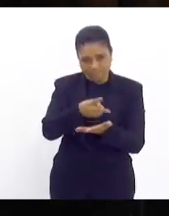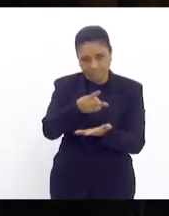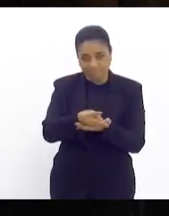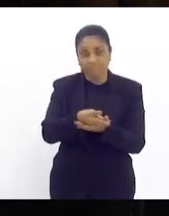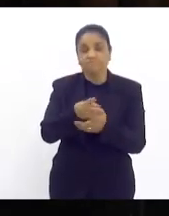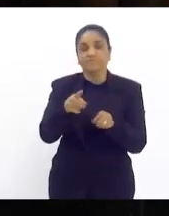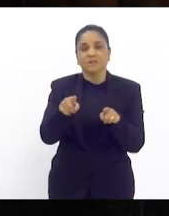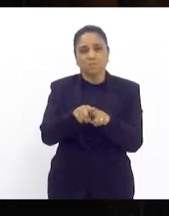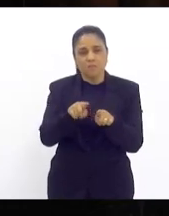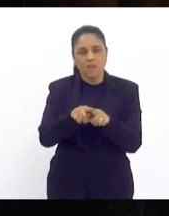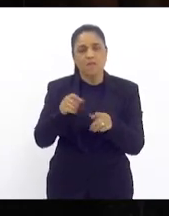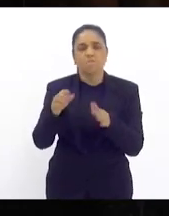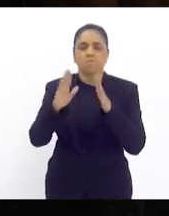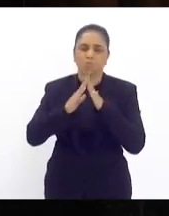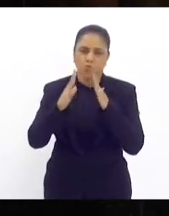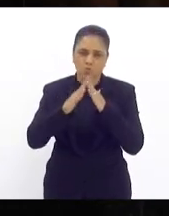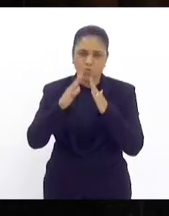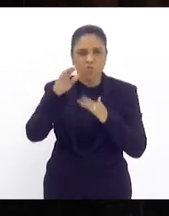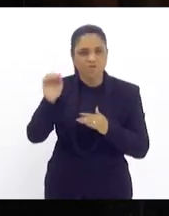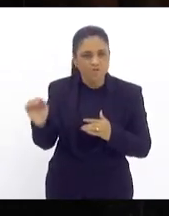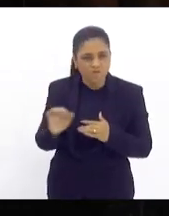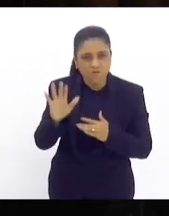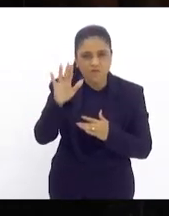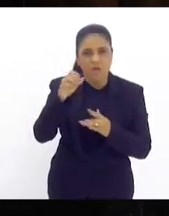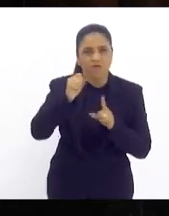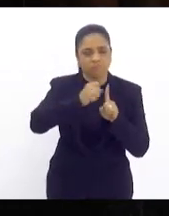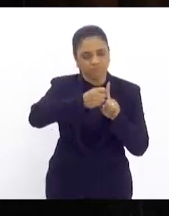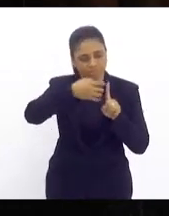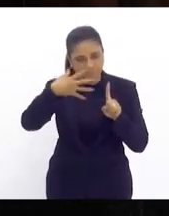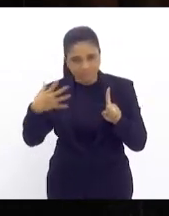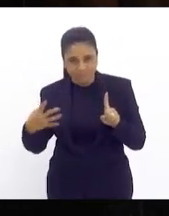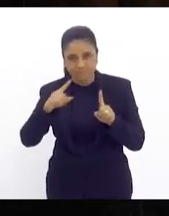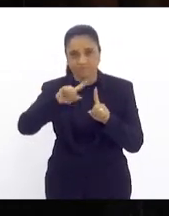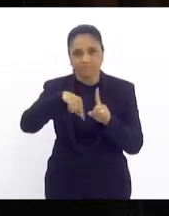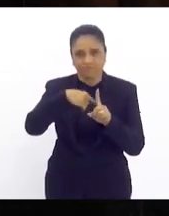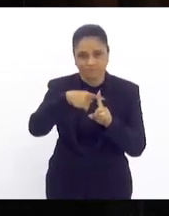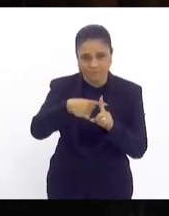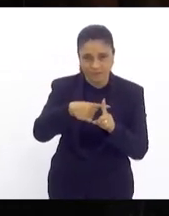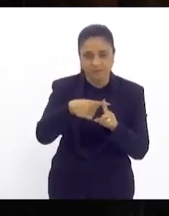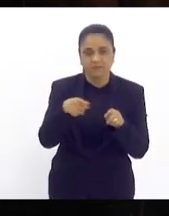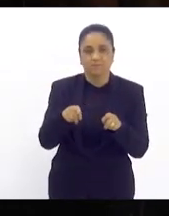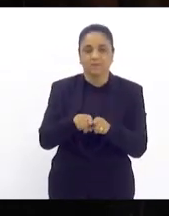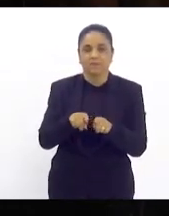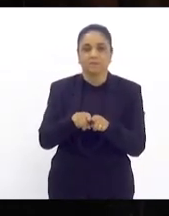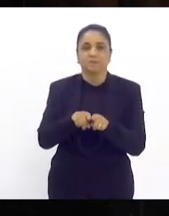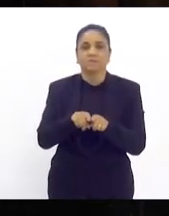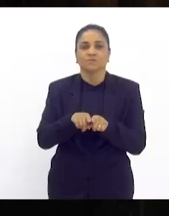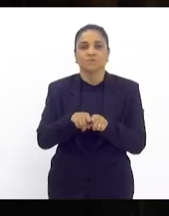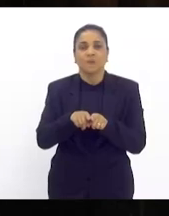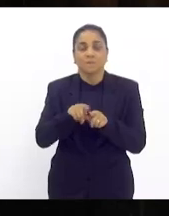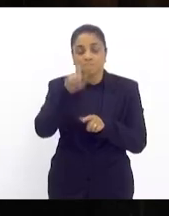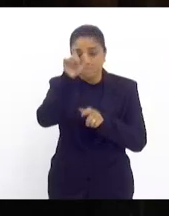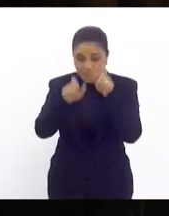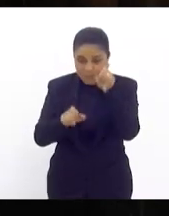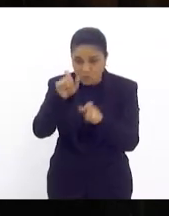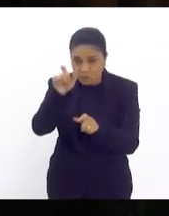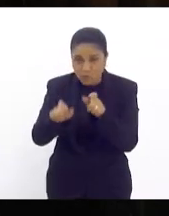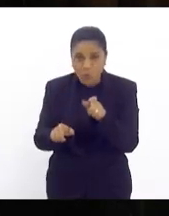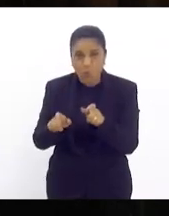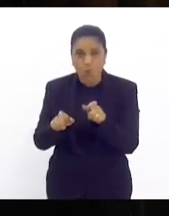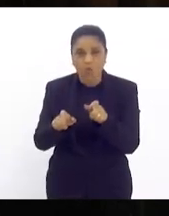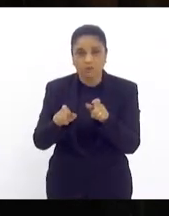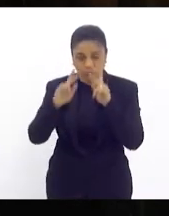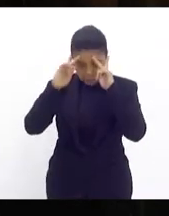de favelas como eu que são lgb TS que ia mais são pessoas de carne e osso